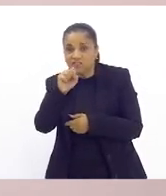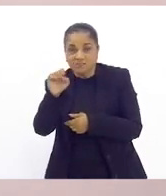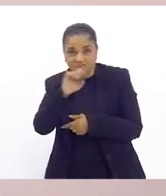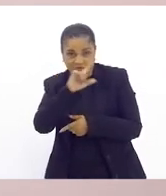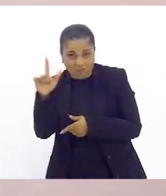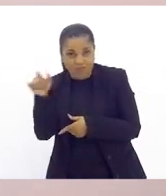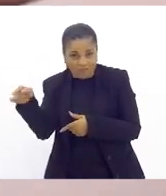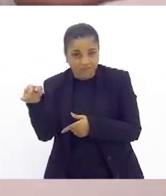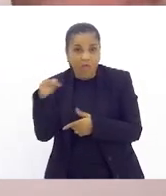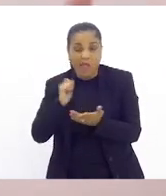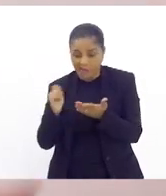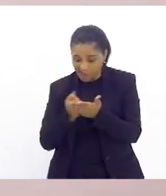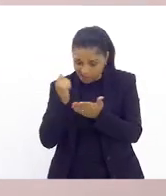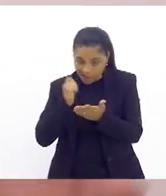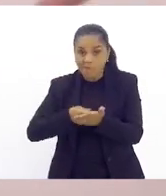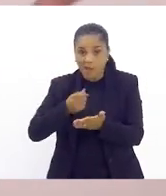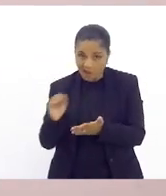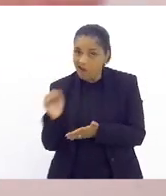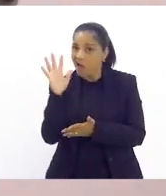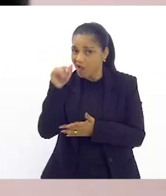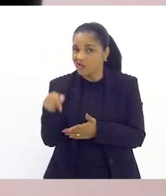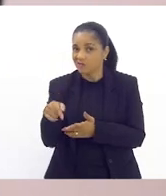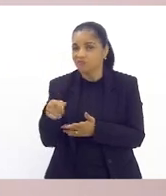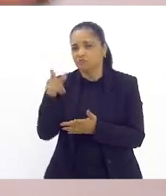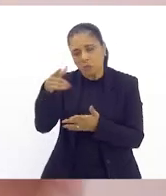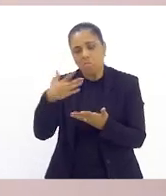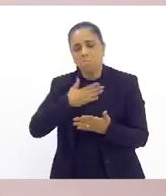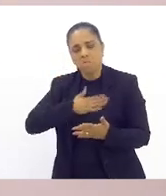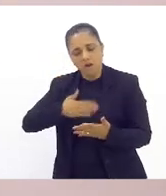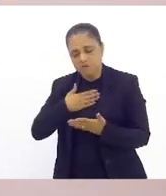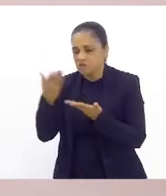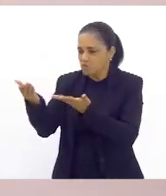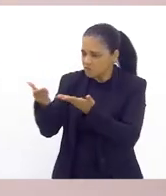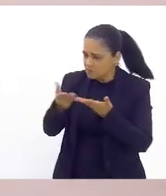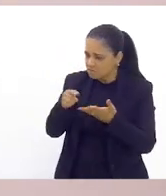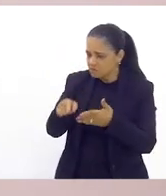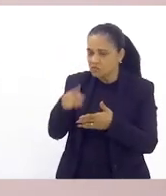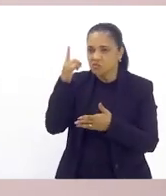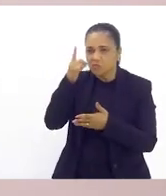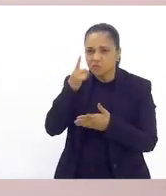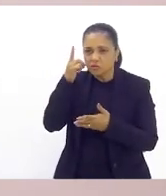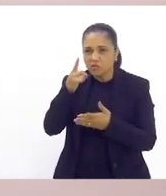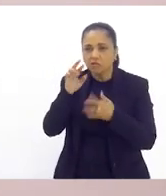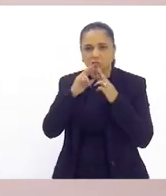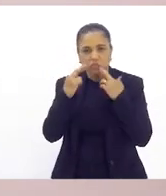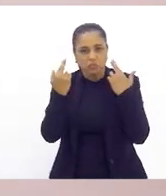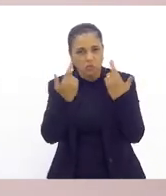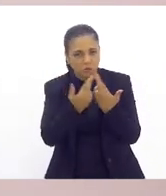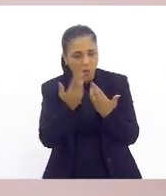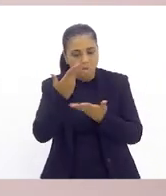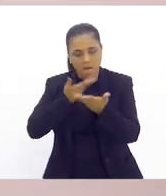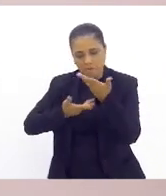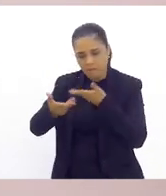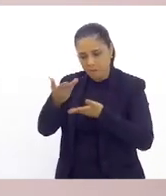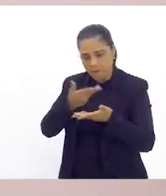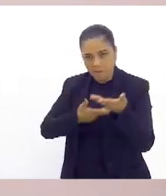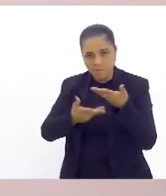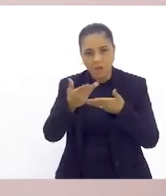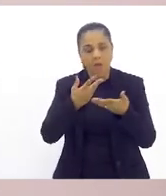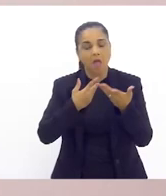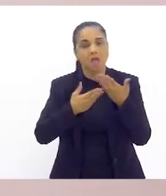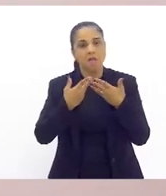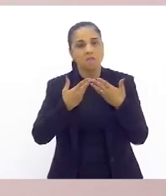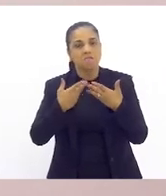assim tem maior prazer depois de convidar o Senhor para os demais deputados também para a gente ter uma interlocução depois é um pouco mais